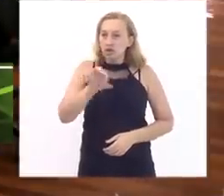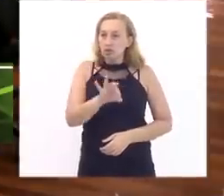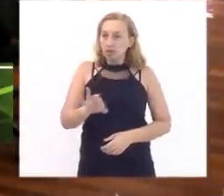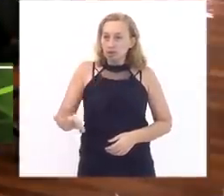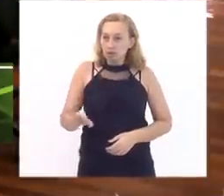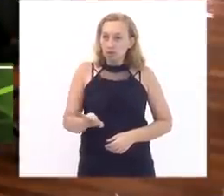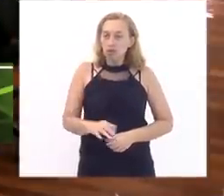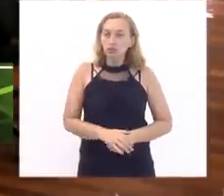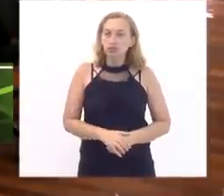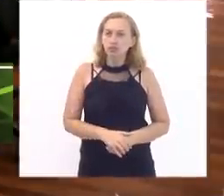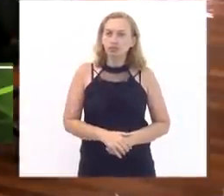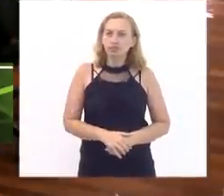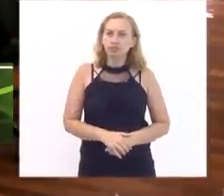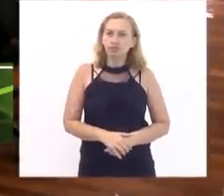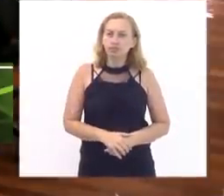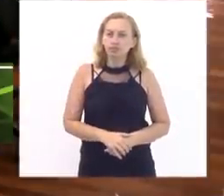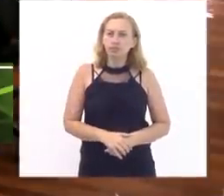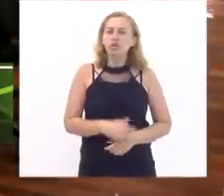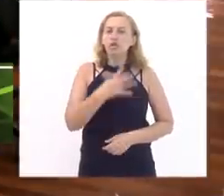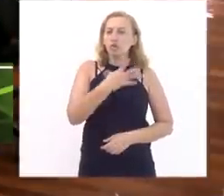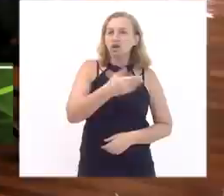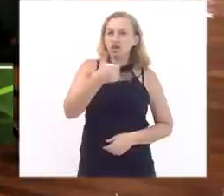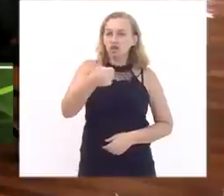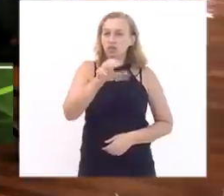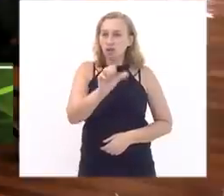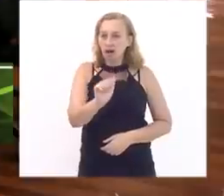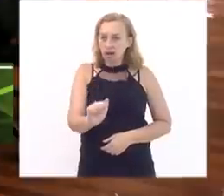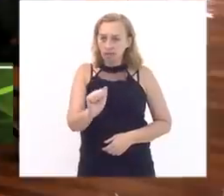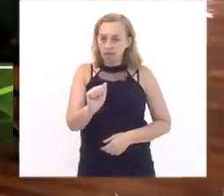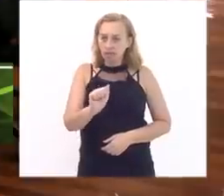e do 41A.